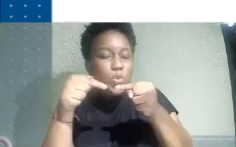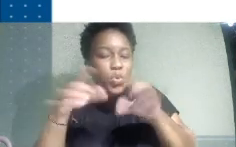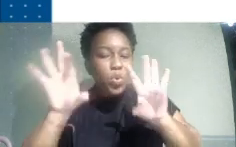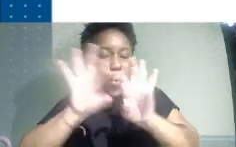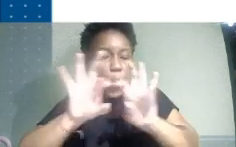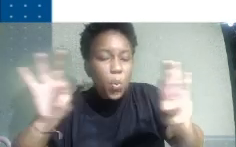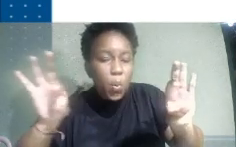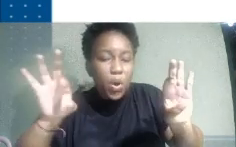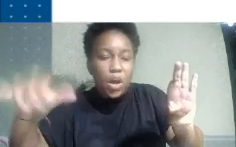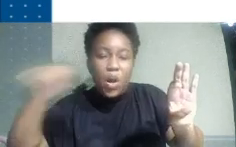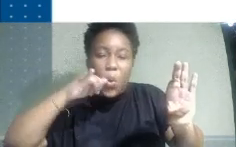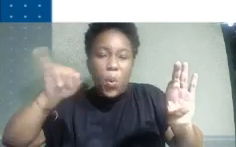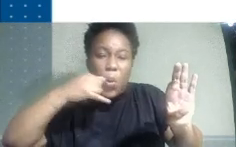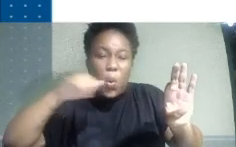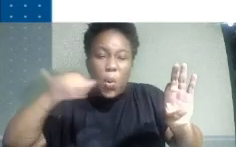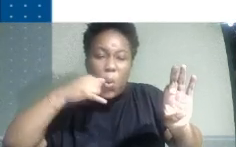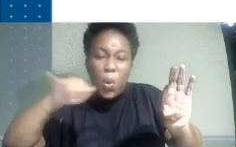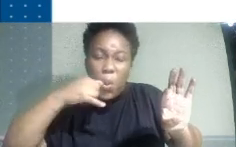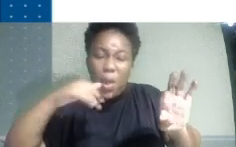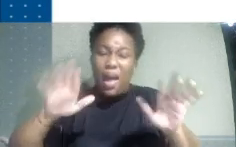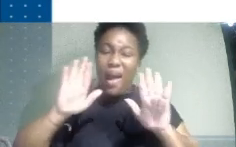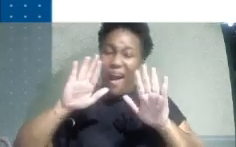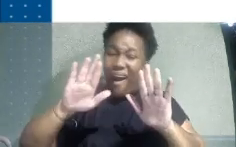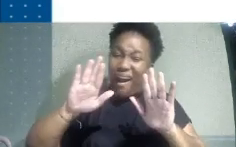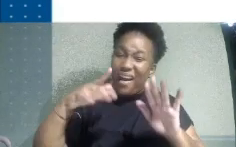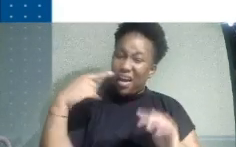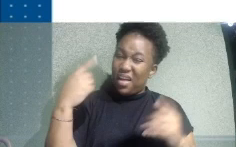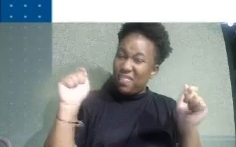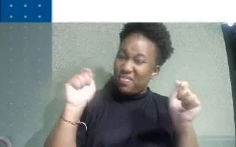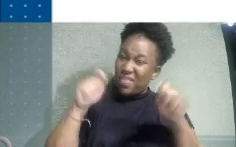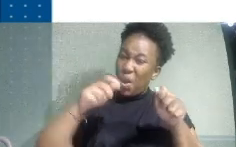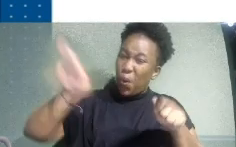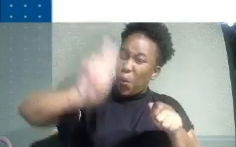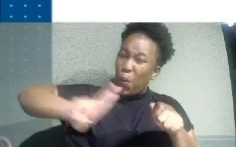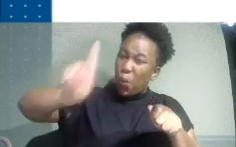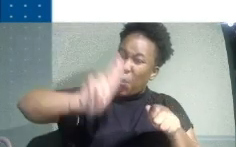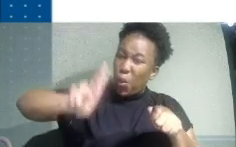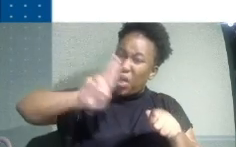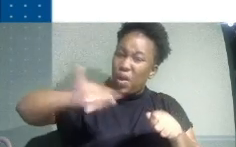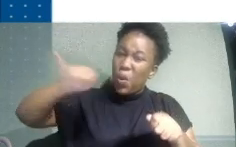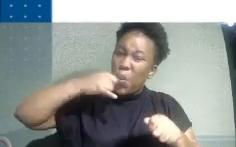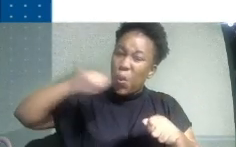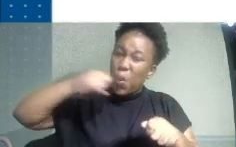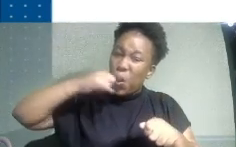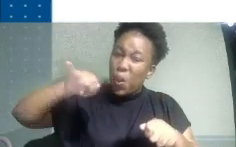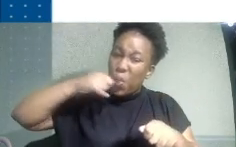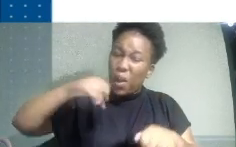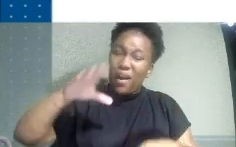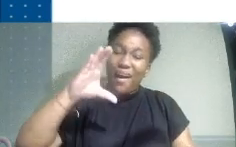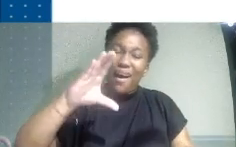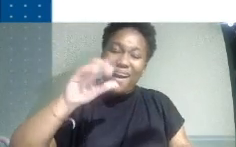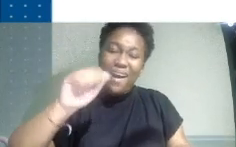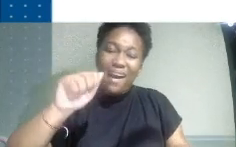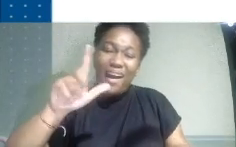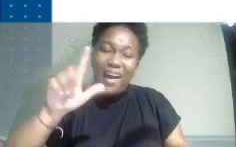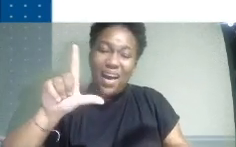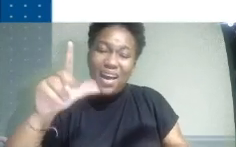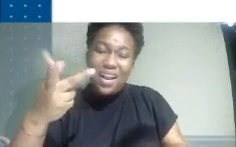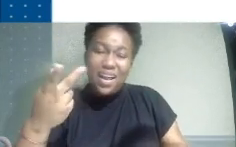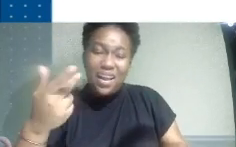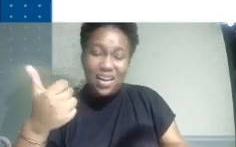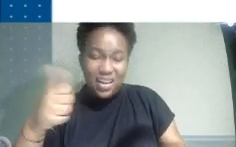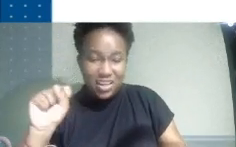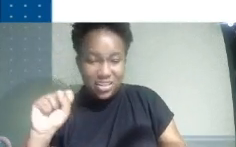como eletrodutos. Aí você vai falar assim para mim, mas a gente pode utilizar também as eletrocalhas. Perfeito. O eletroduto ele vai correr por dentro